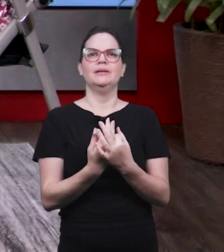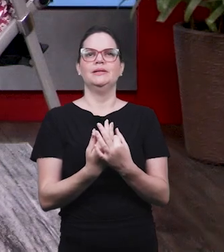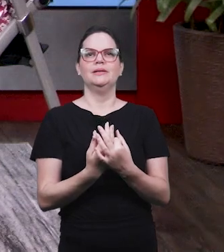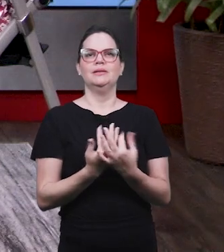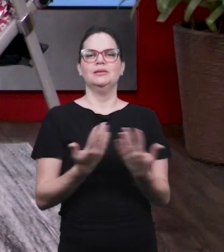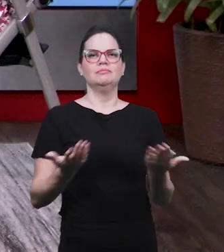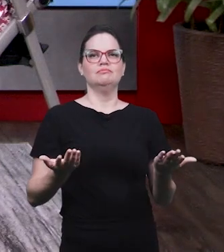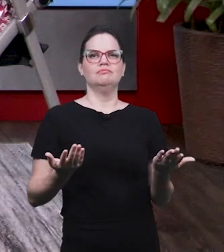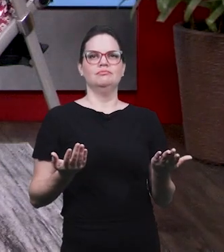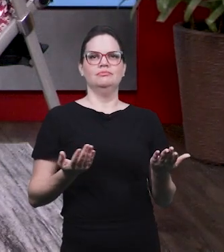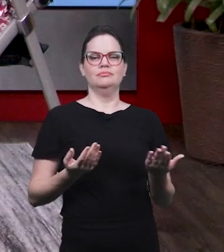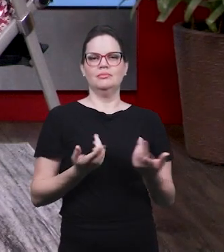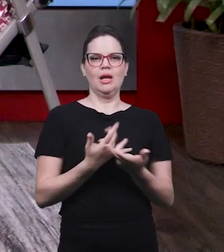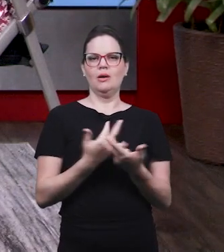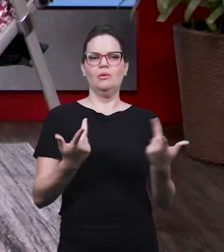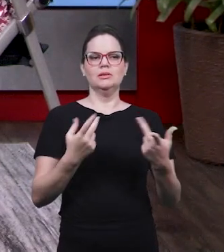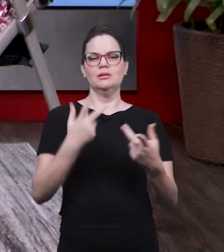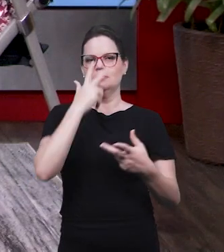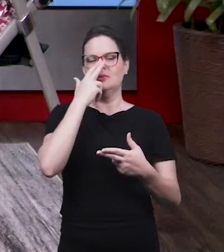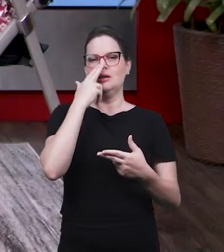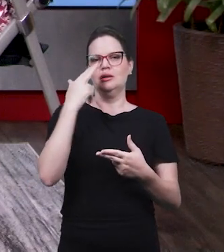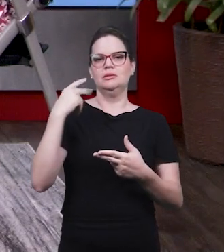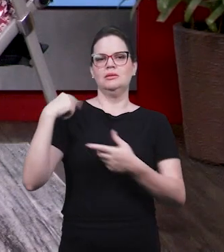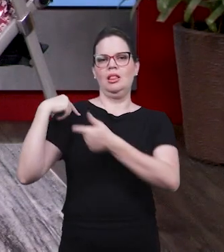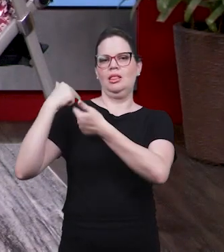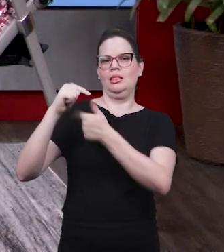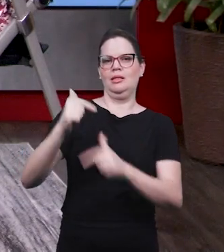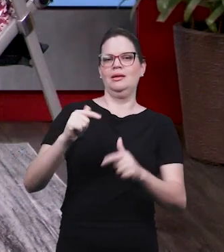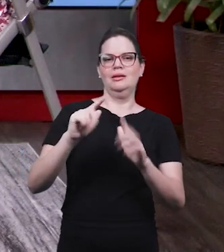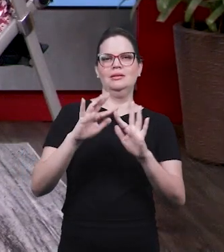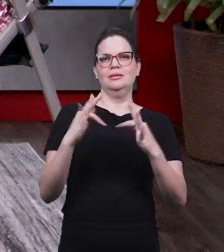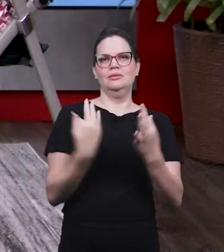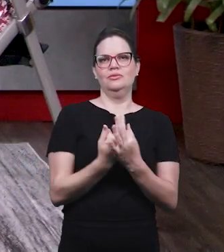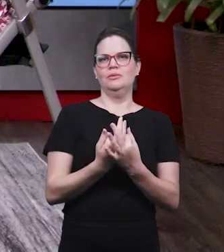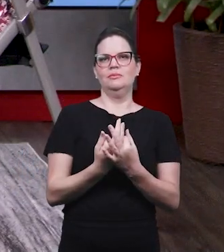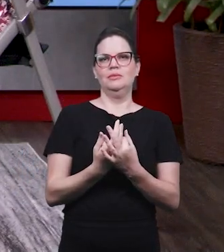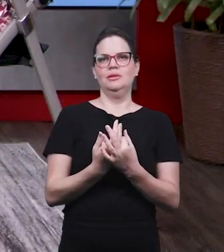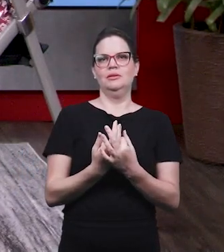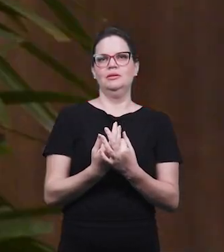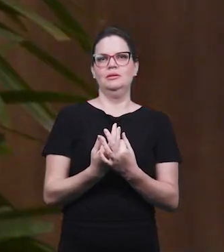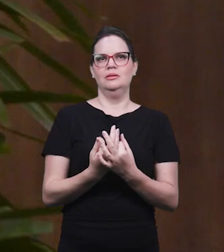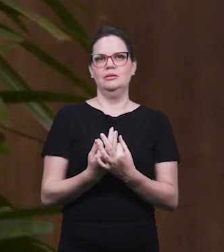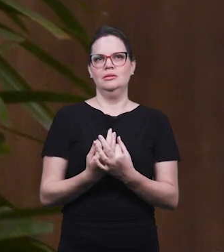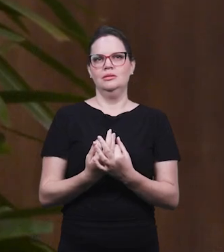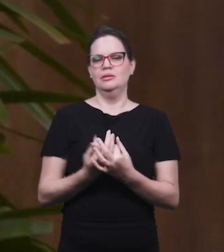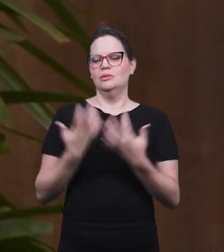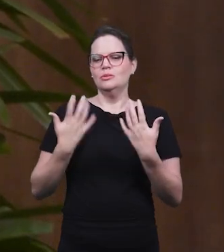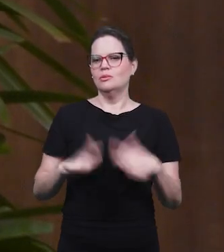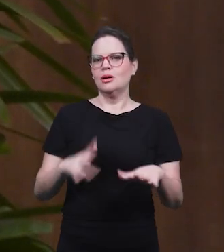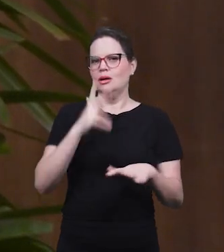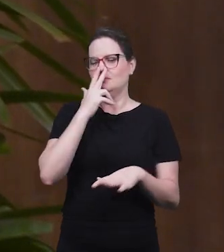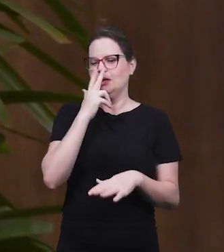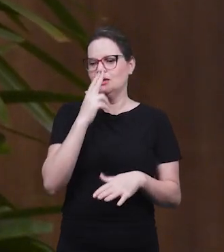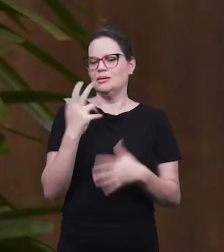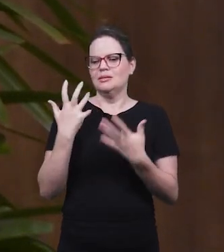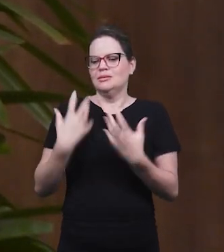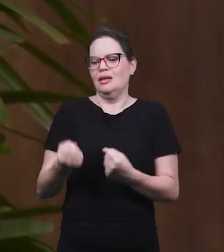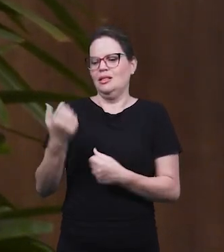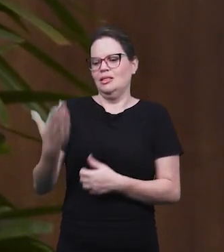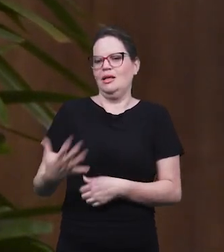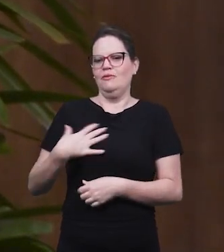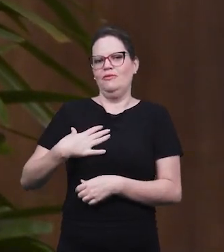coisas mesmo de família, de não querer entender ou aceitar que seu